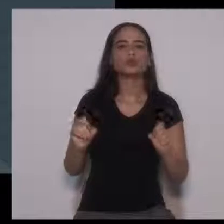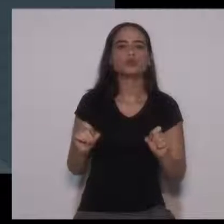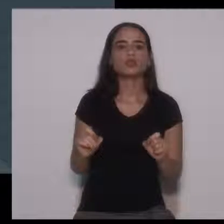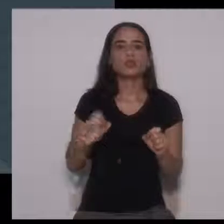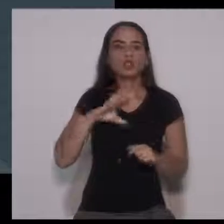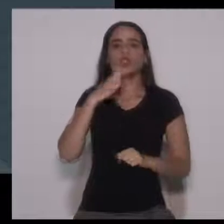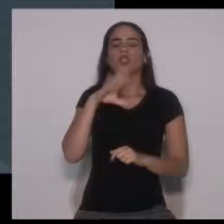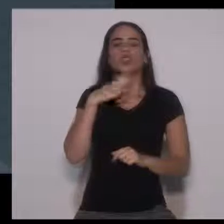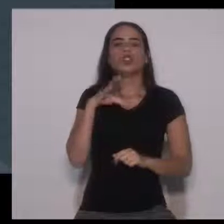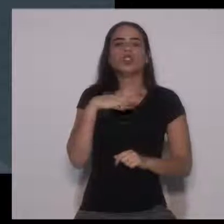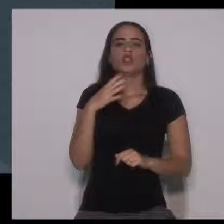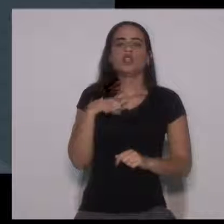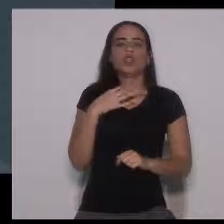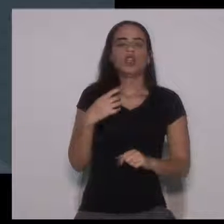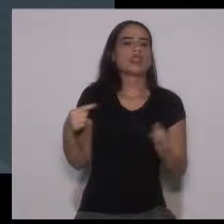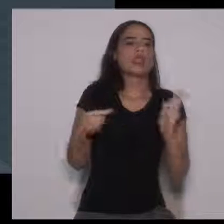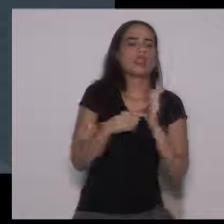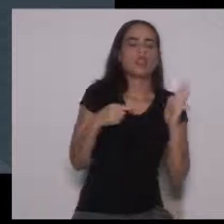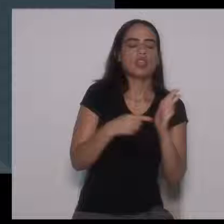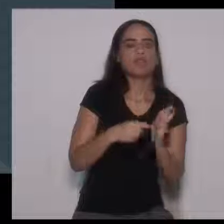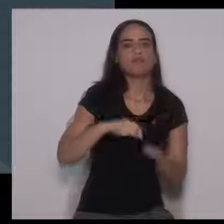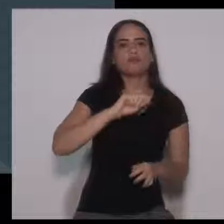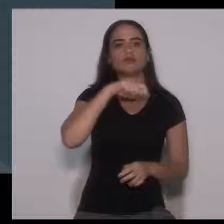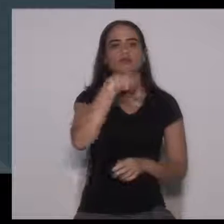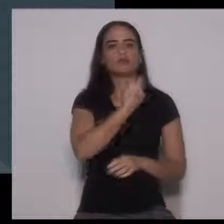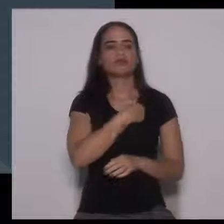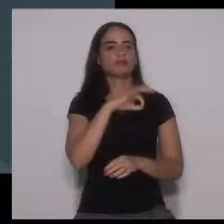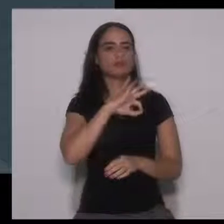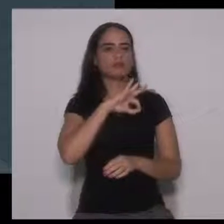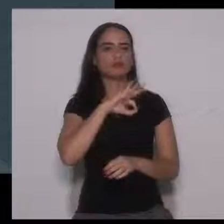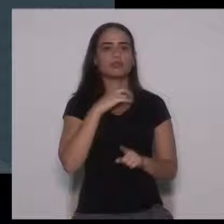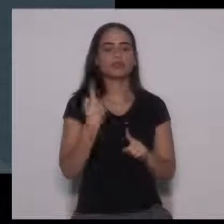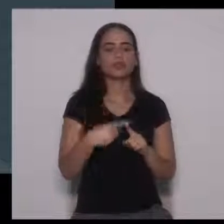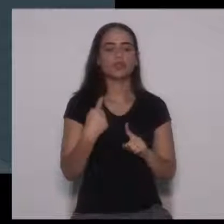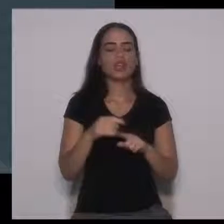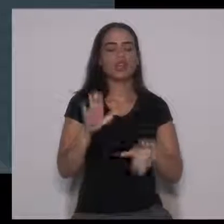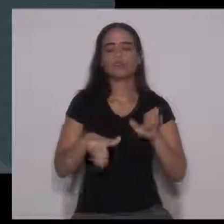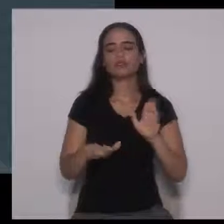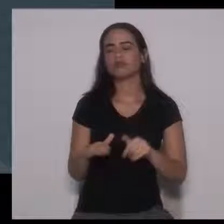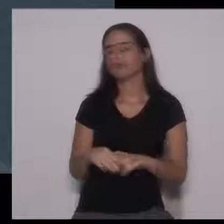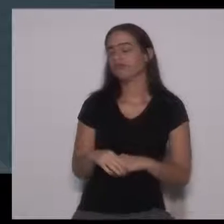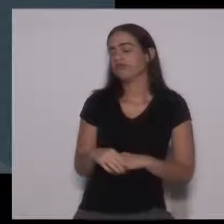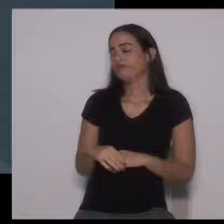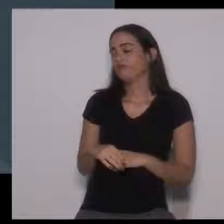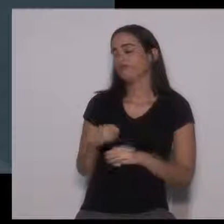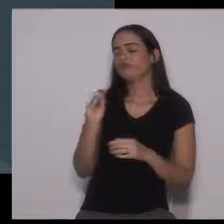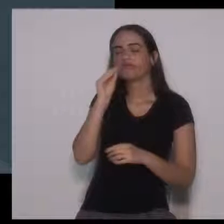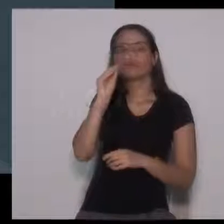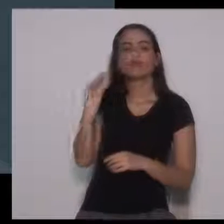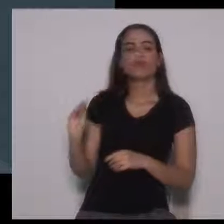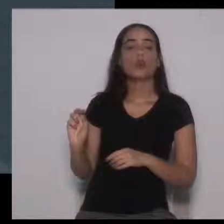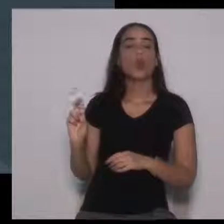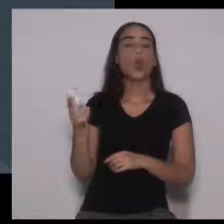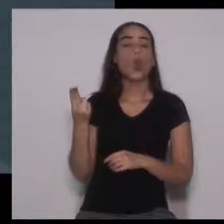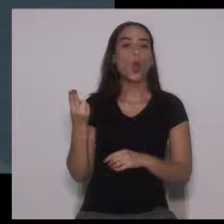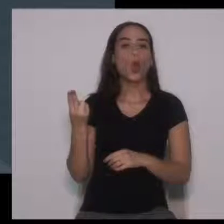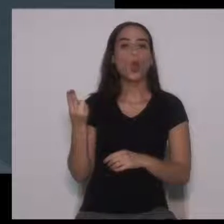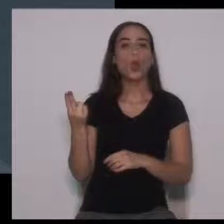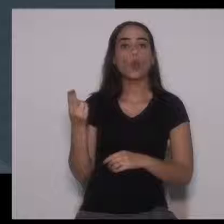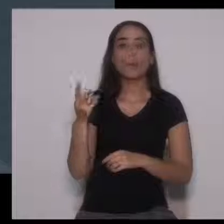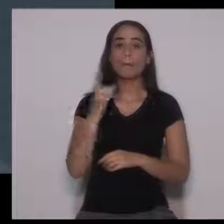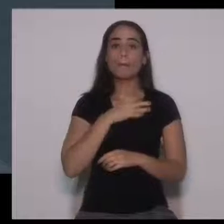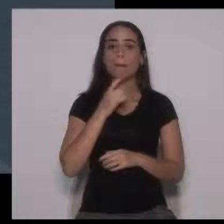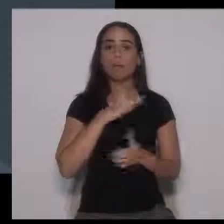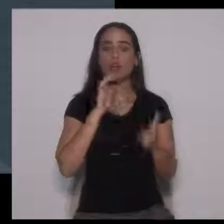coragem de ir até a delegacia, primeiro porque não são bem recebidas, segundo porque têm medo dos seus